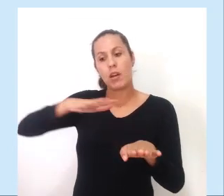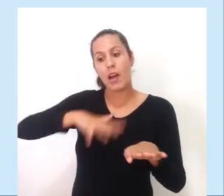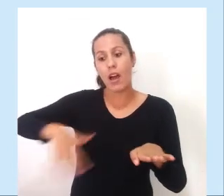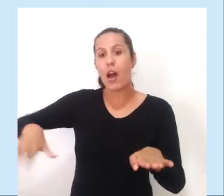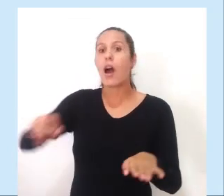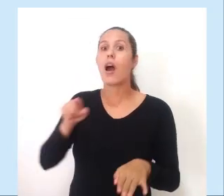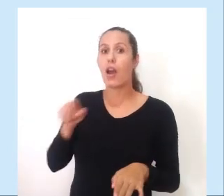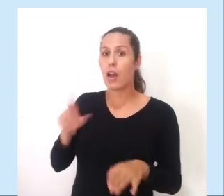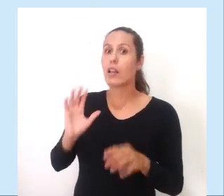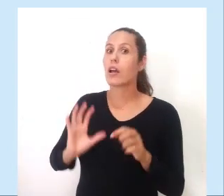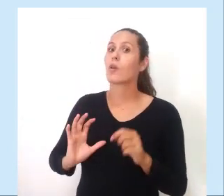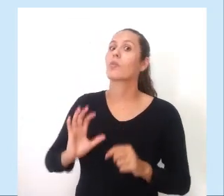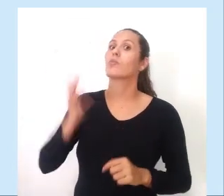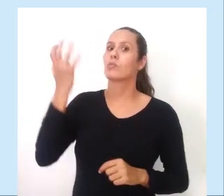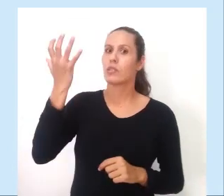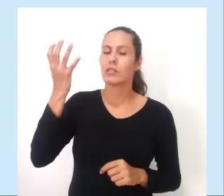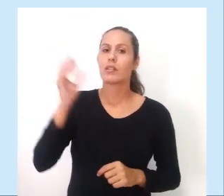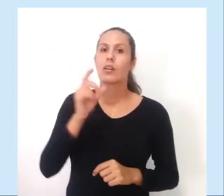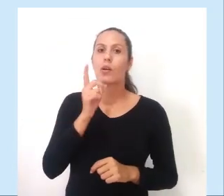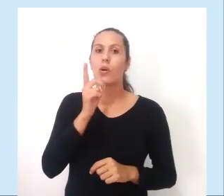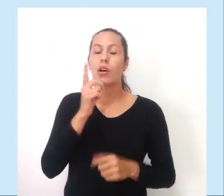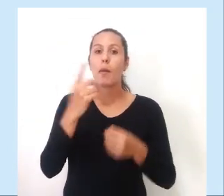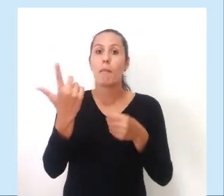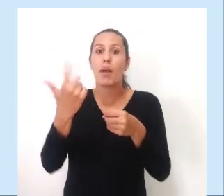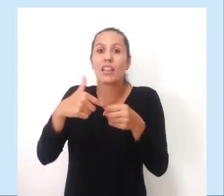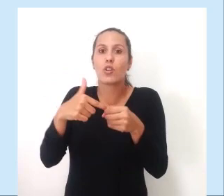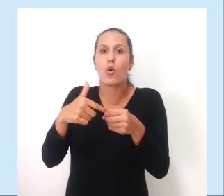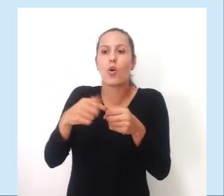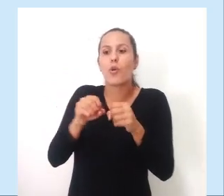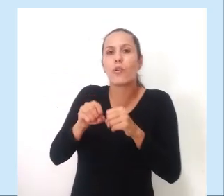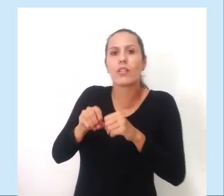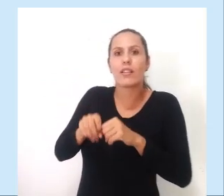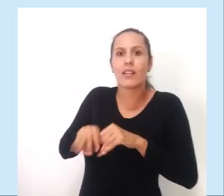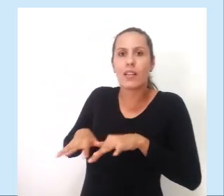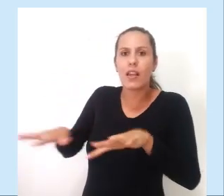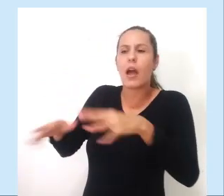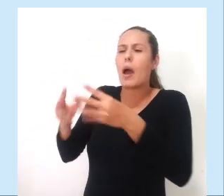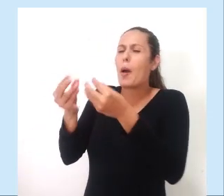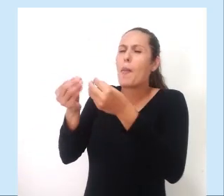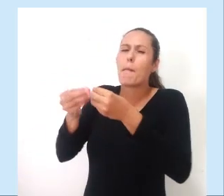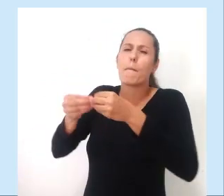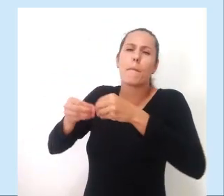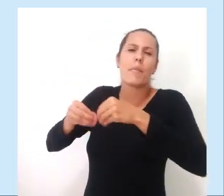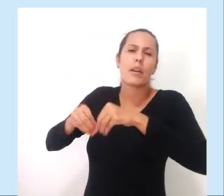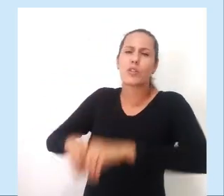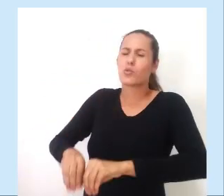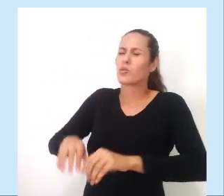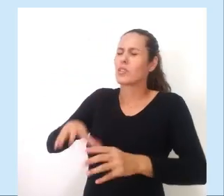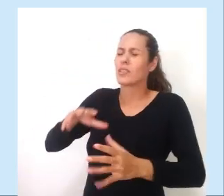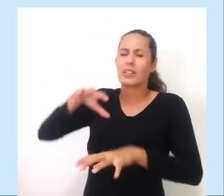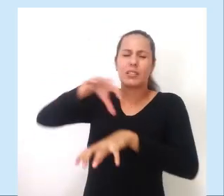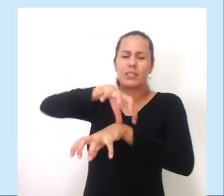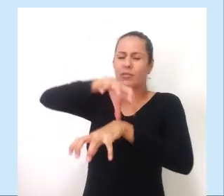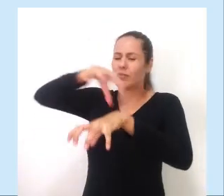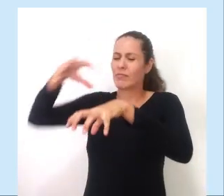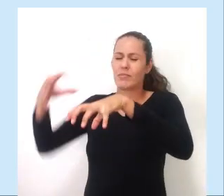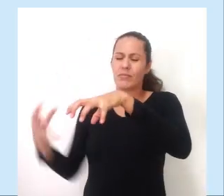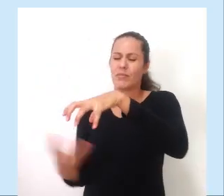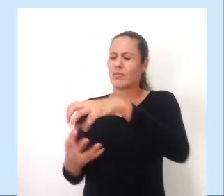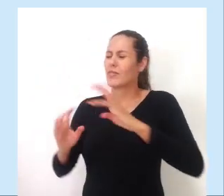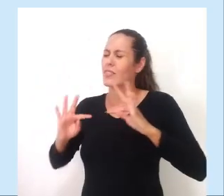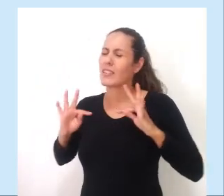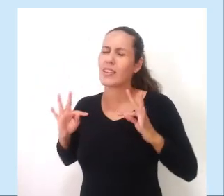brasileiro, ele foi vítima de um grande vazamento de petróleo, prejudicando